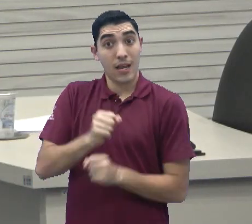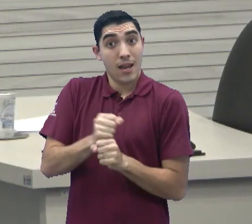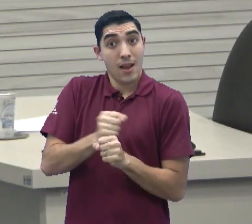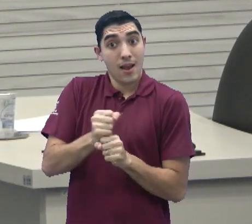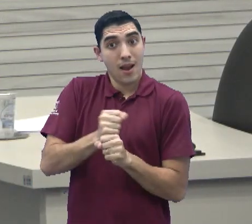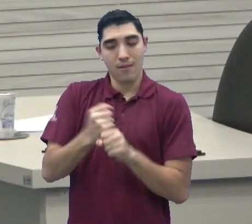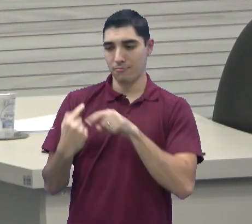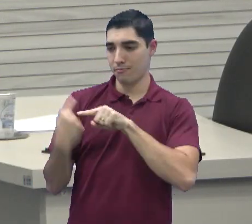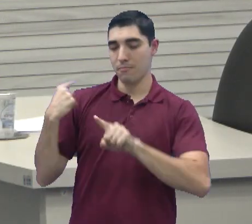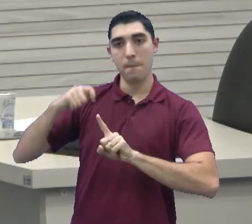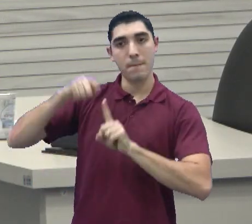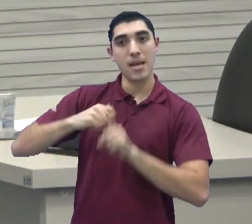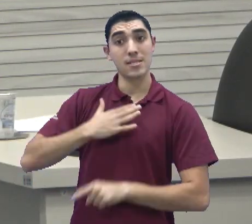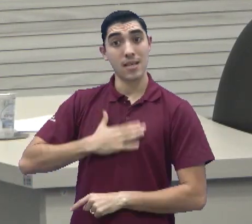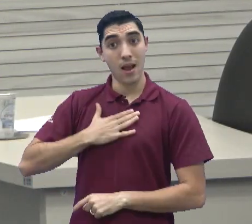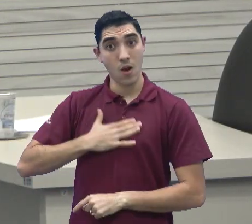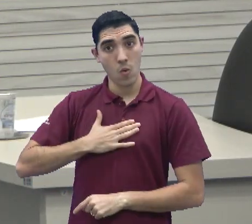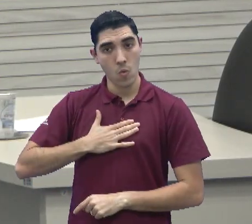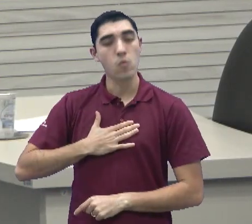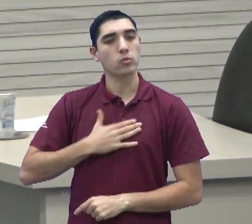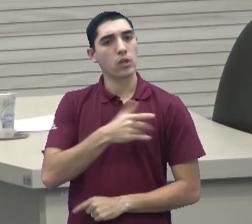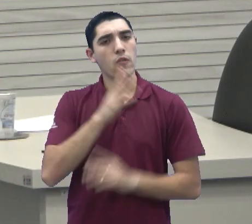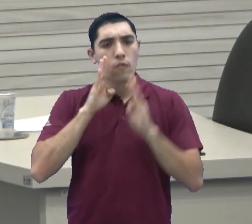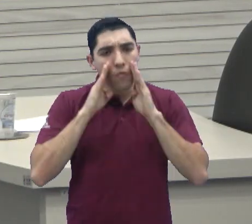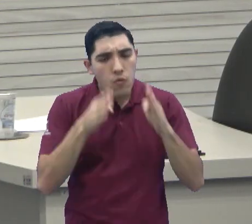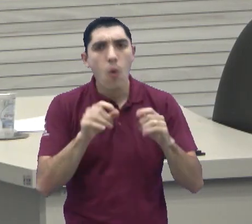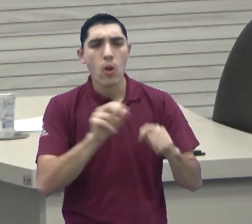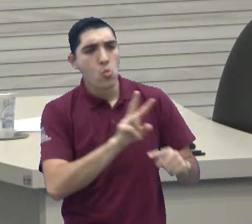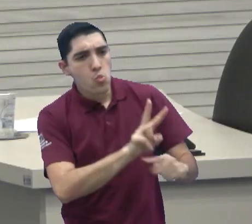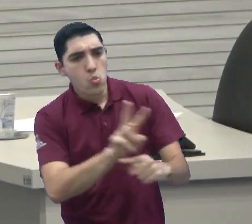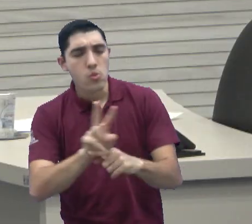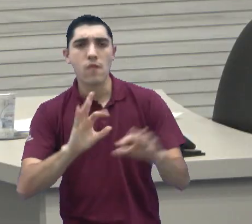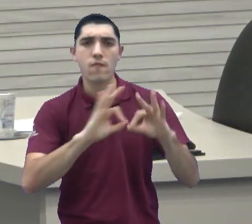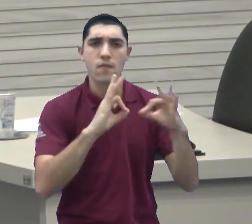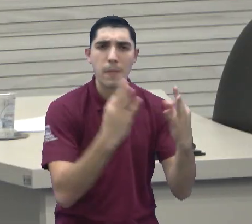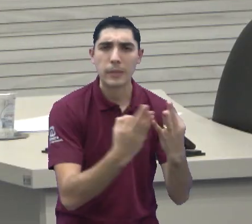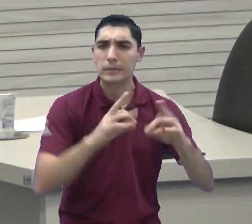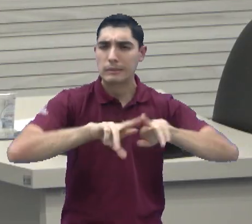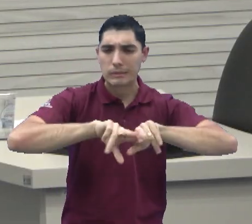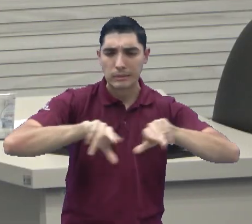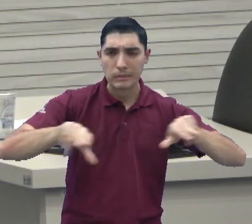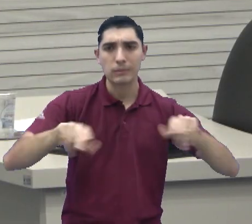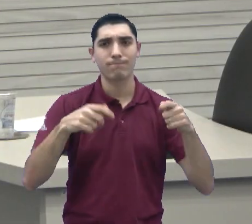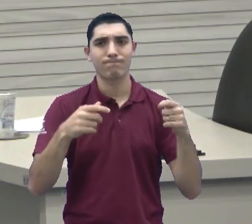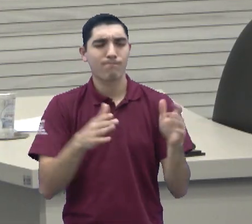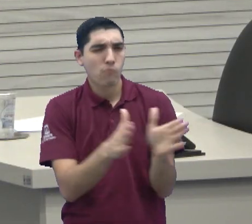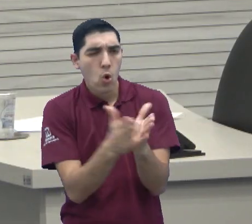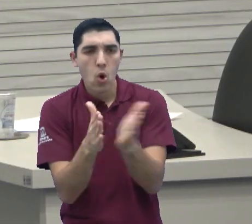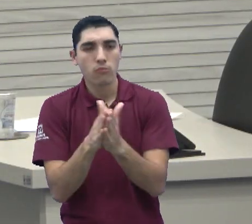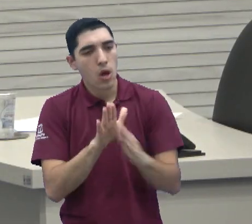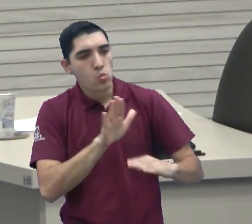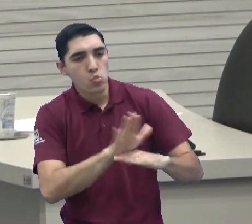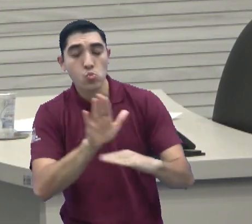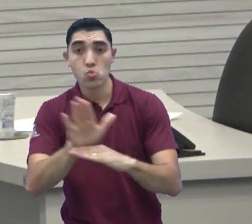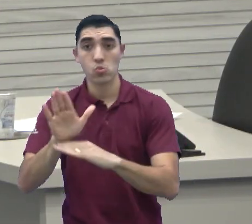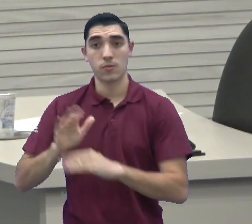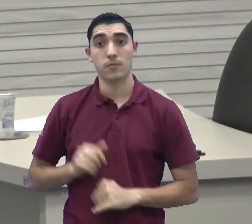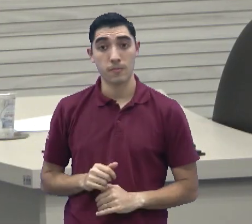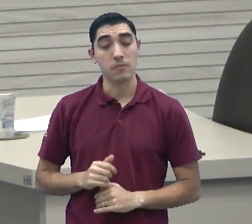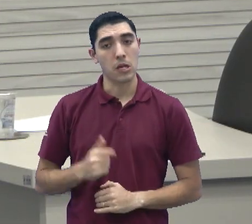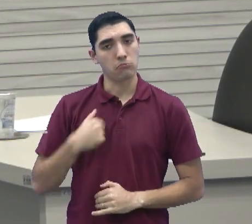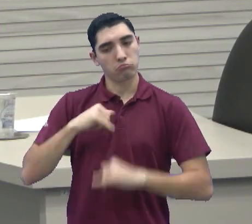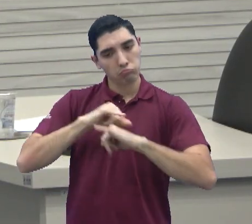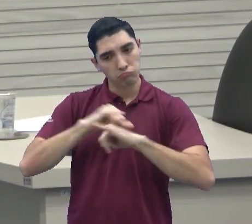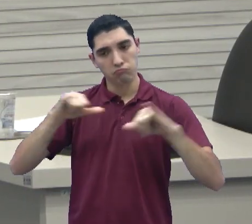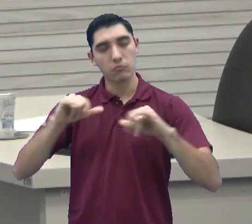ao próximo, às famílias que precisam, né, e principalmente as que mais precisam. Então, aqui, registrar os parabéns aqui